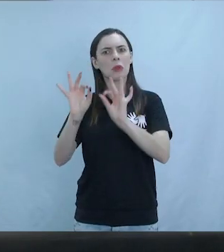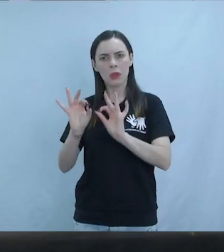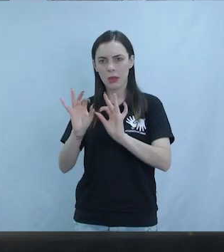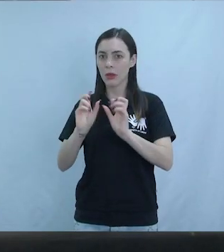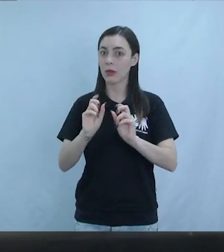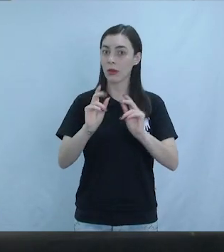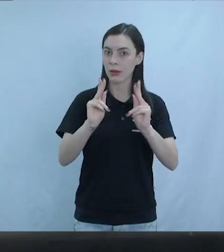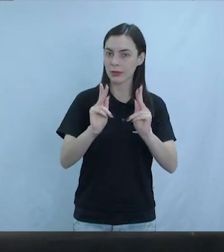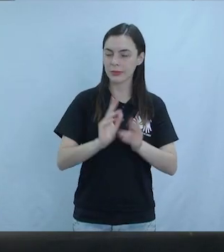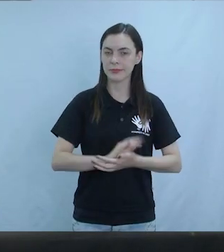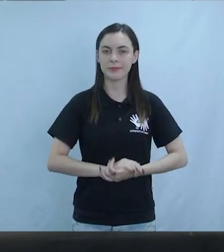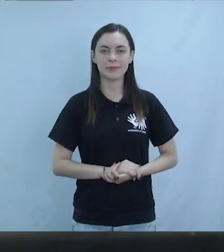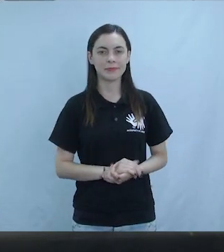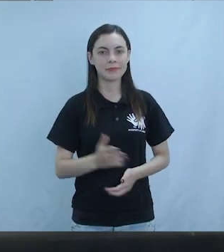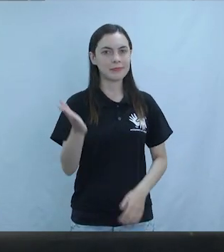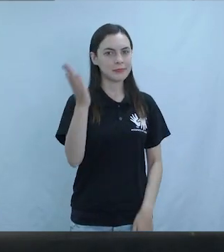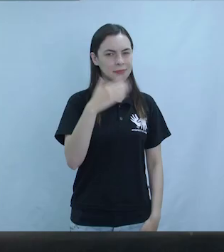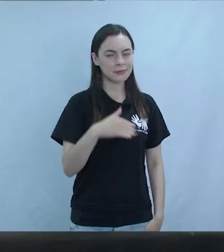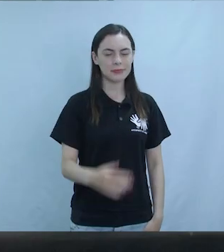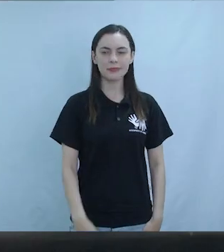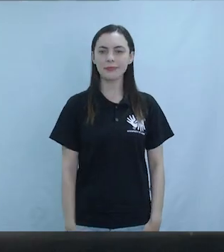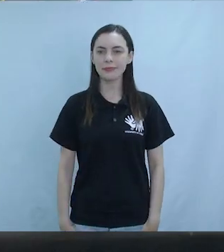história. Tá, vamos ver então? Vamos lá.